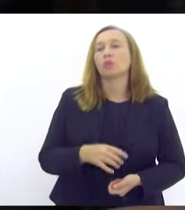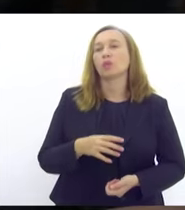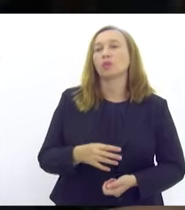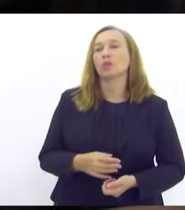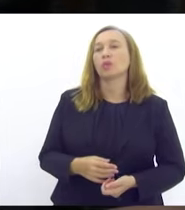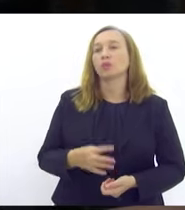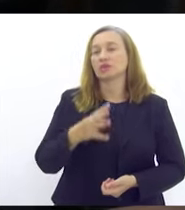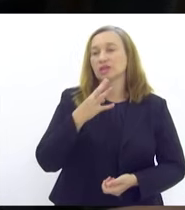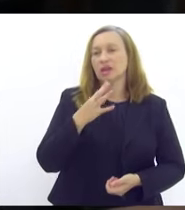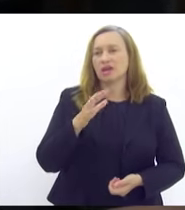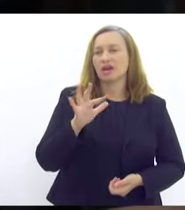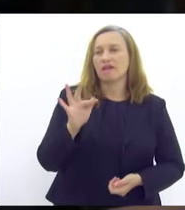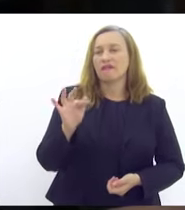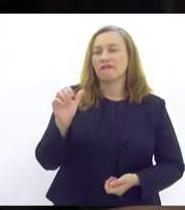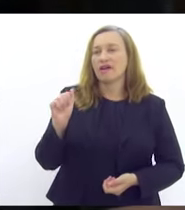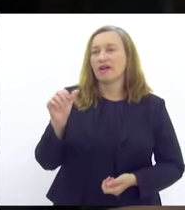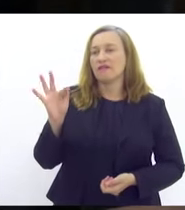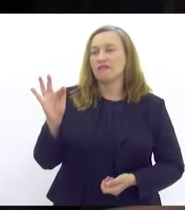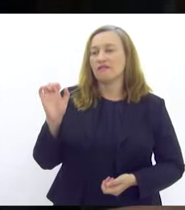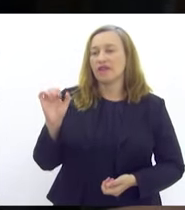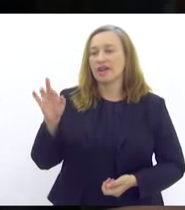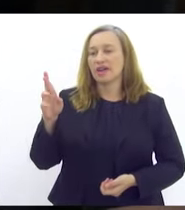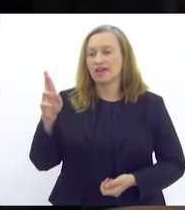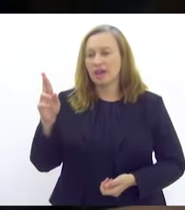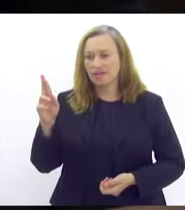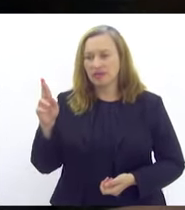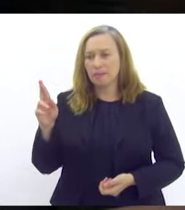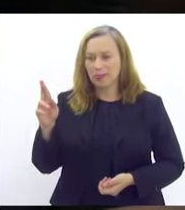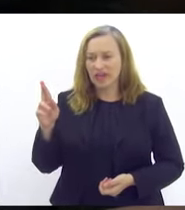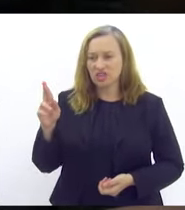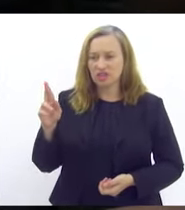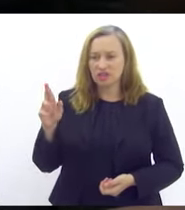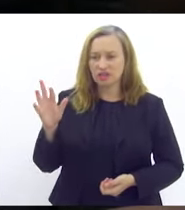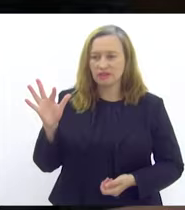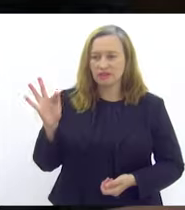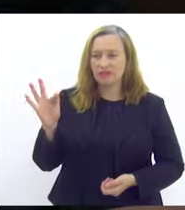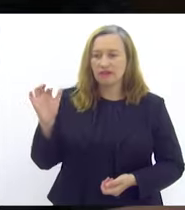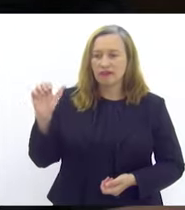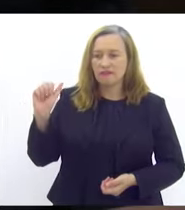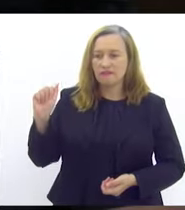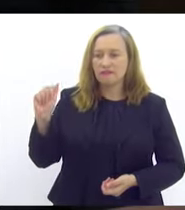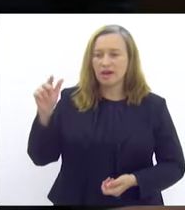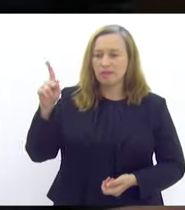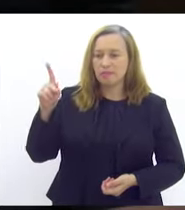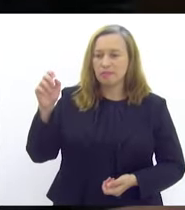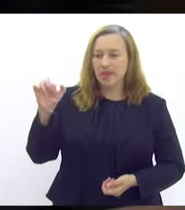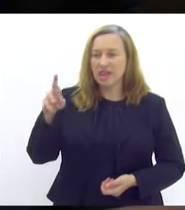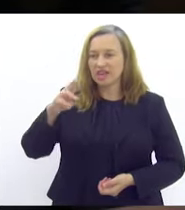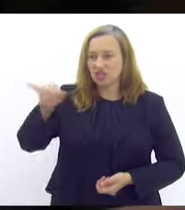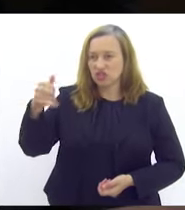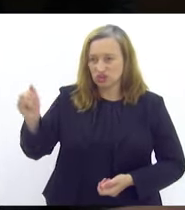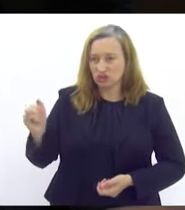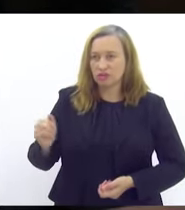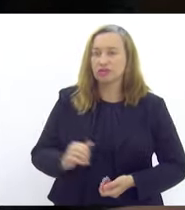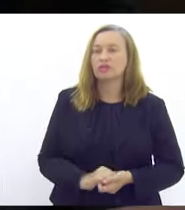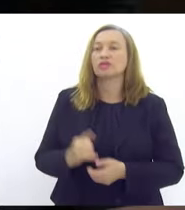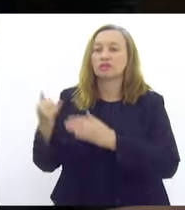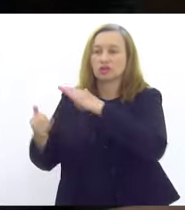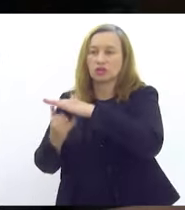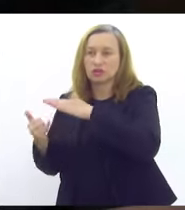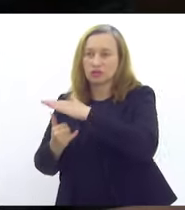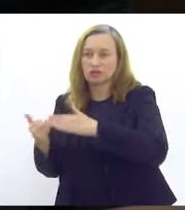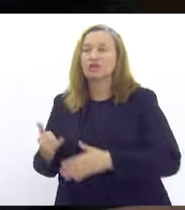reconhecimento para a FAFERJ, que é a Federações de Favela do Rio de Janeiro, que fez 60 anos e que muitas vezes essa história também